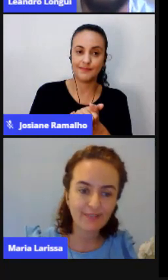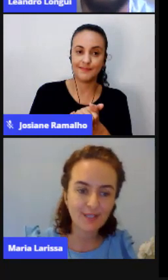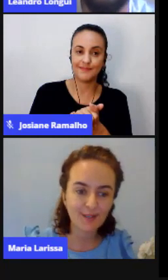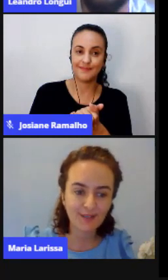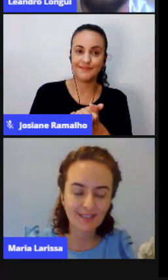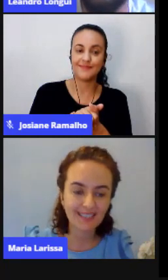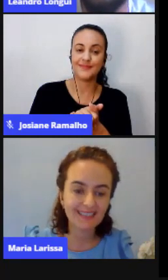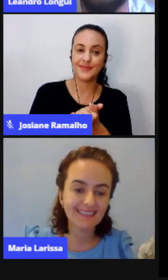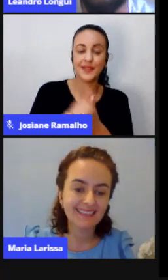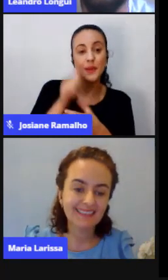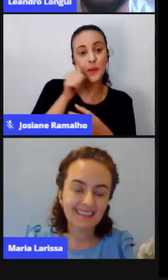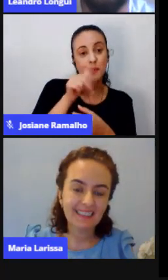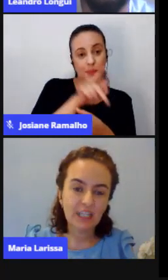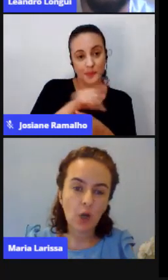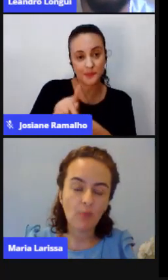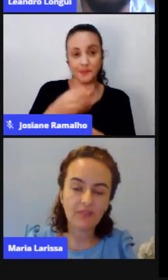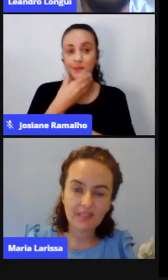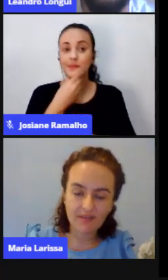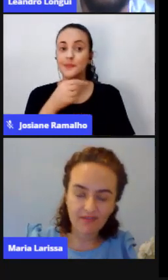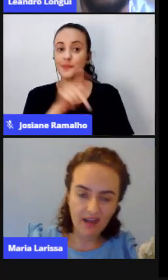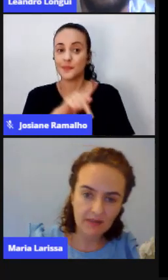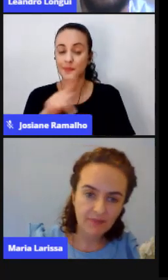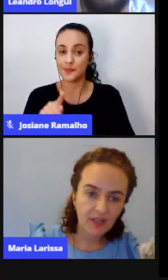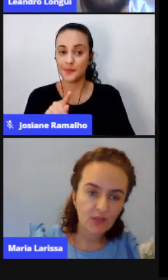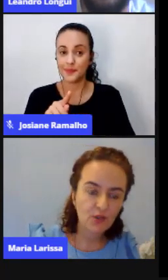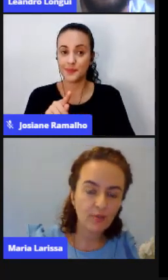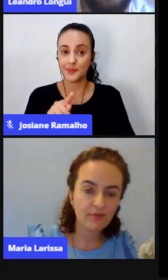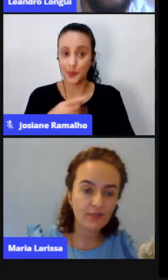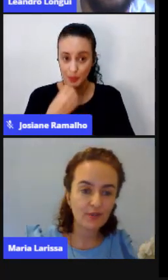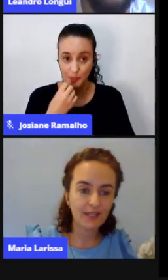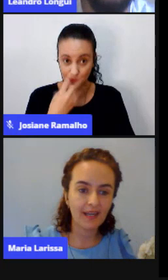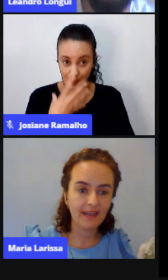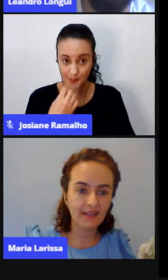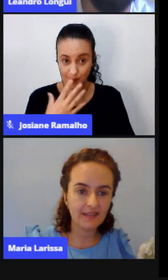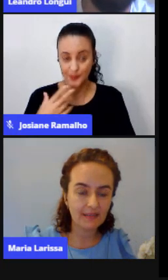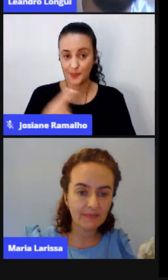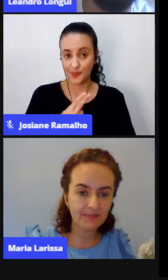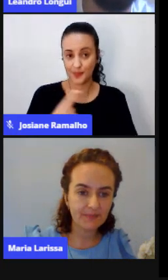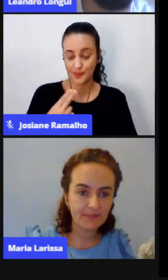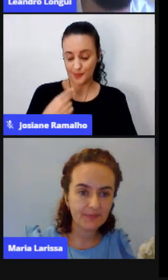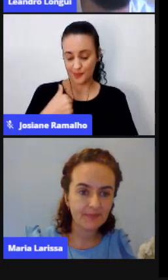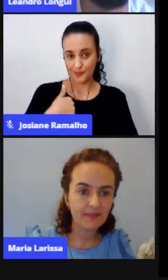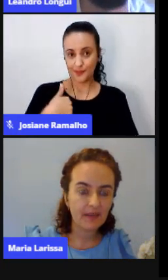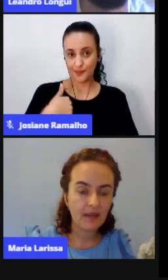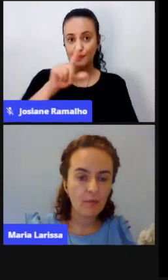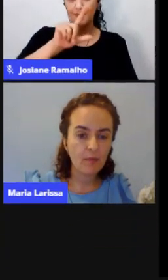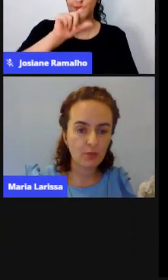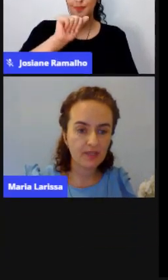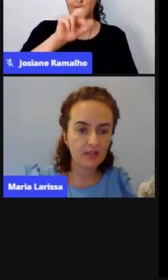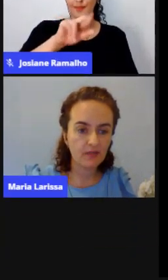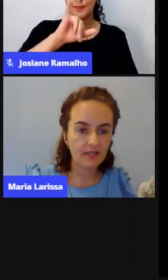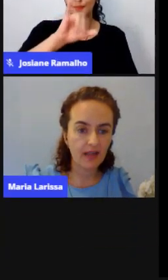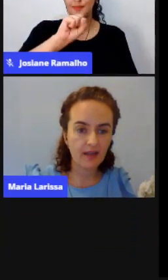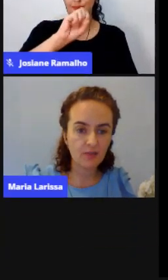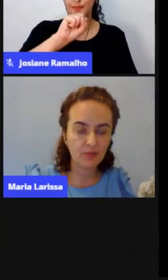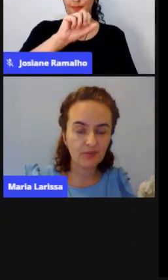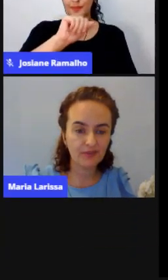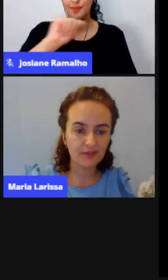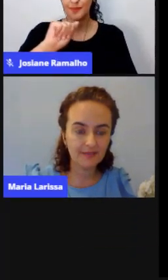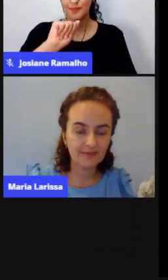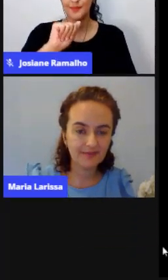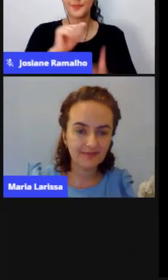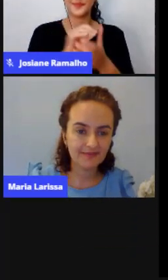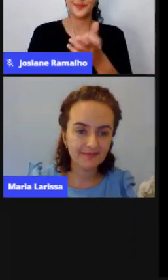Professora, professor, como você vai? Eu sou a professora Larissa. Pode passar o slide,